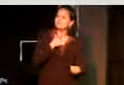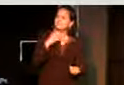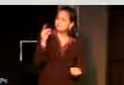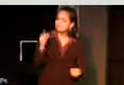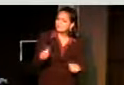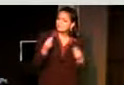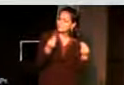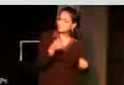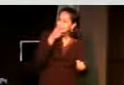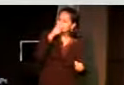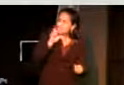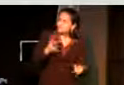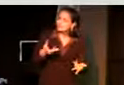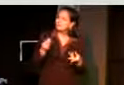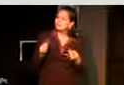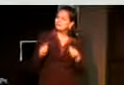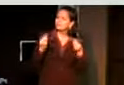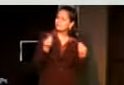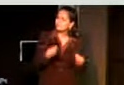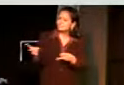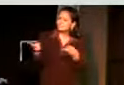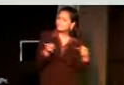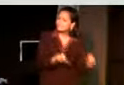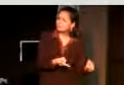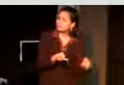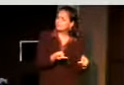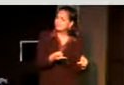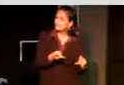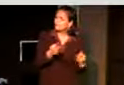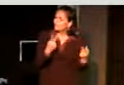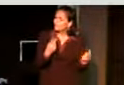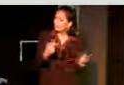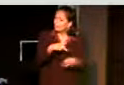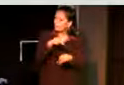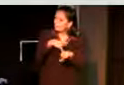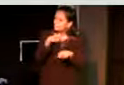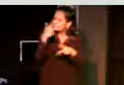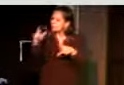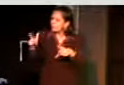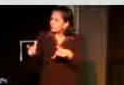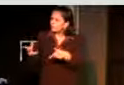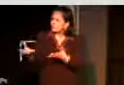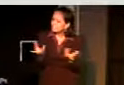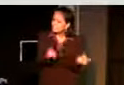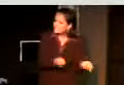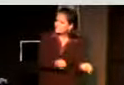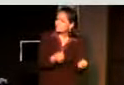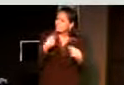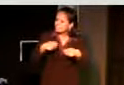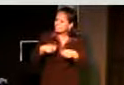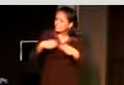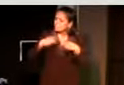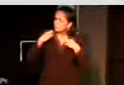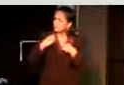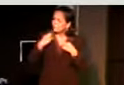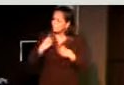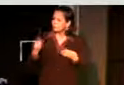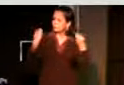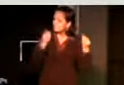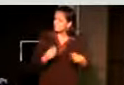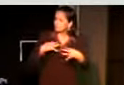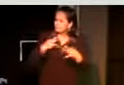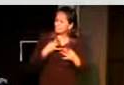sede e te demos de beber quando que tivemos como estrangeiro e te acolhemos ou precisando de roupas e